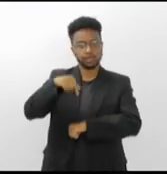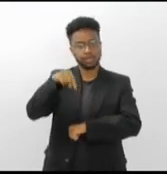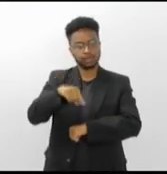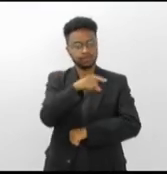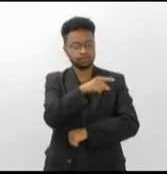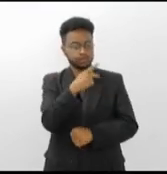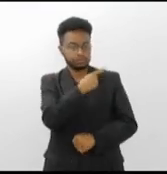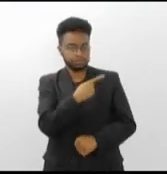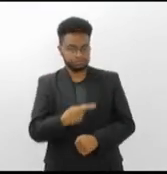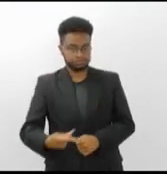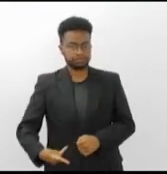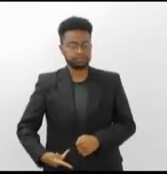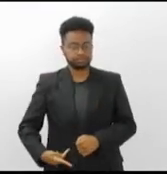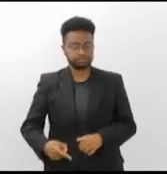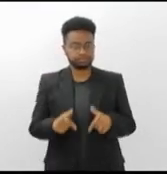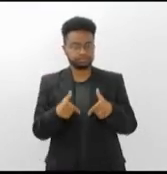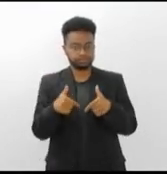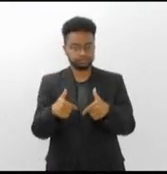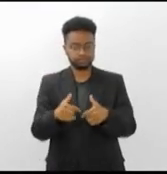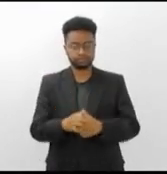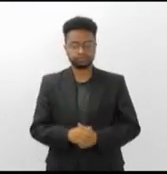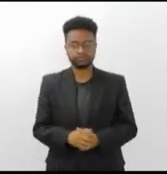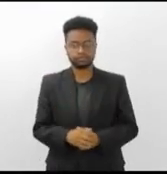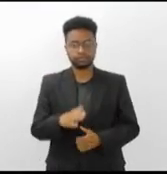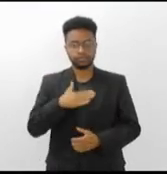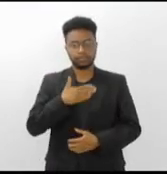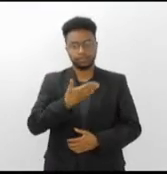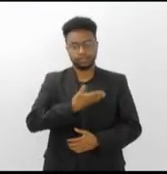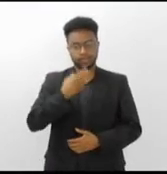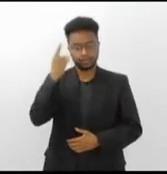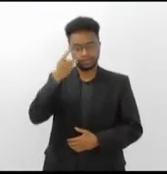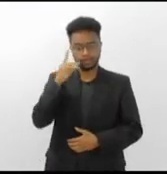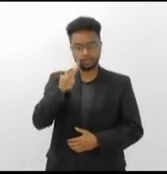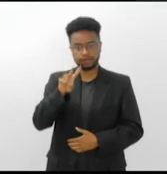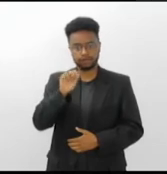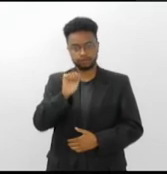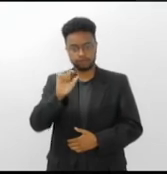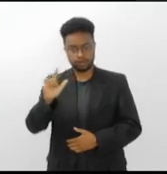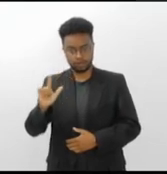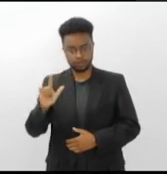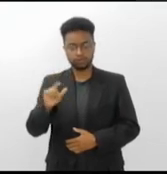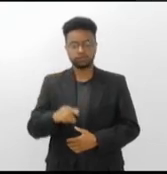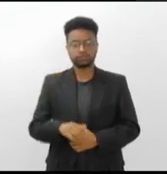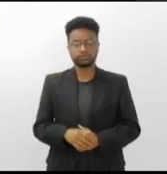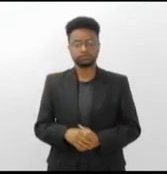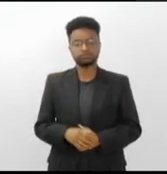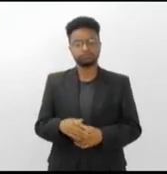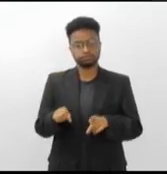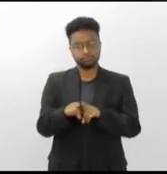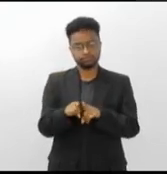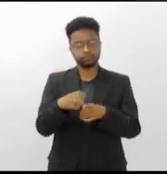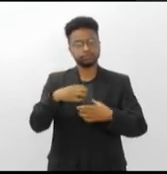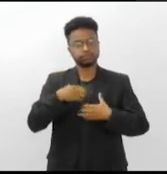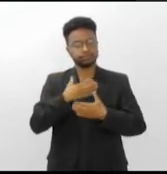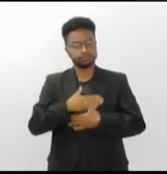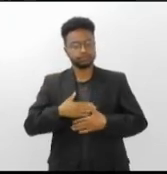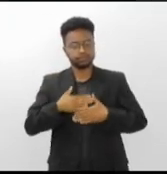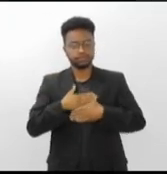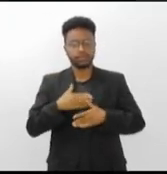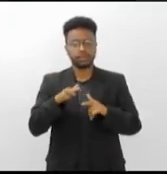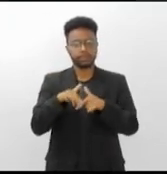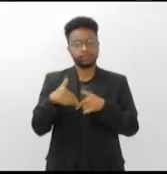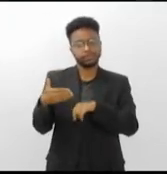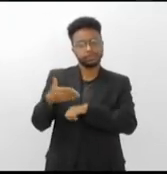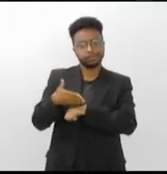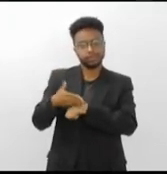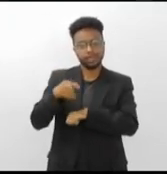sob a presidência de Vossa Excelência, meu amigo deputado Valseasa, que muito nos honra também aqui